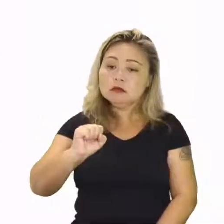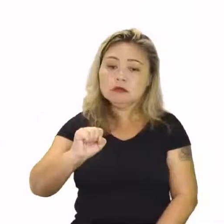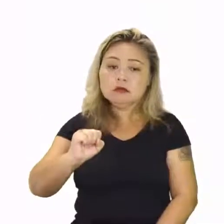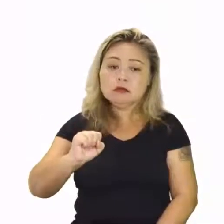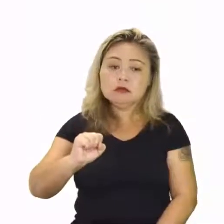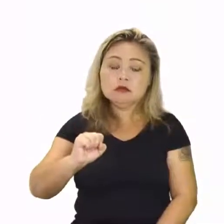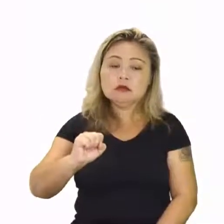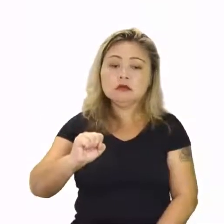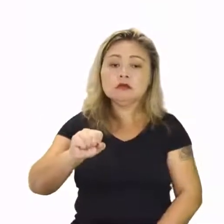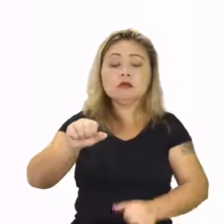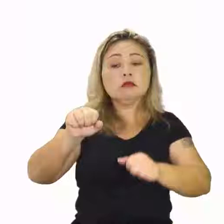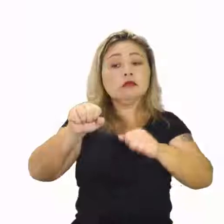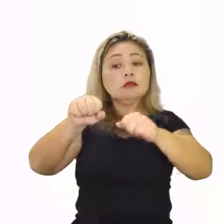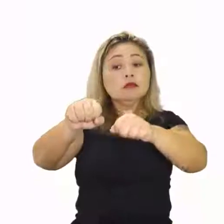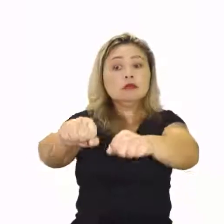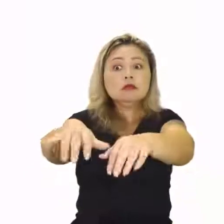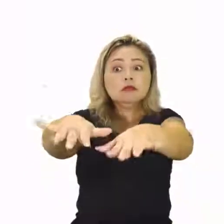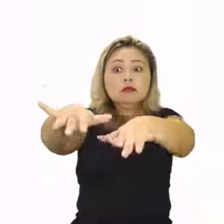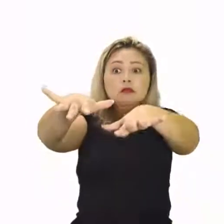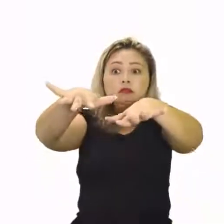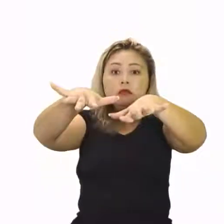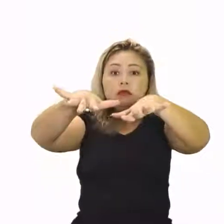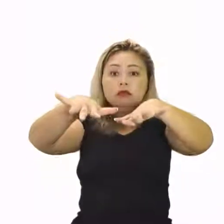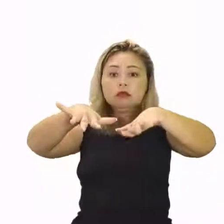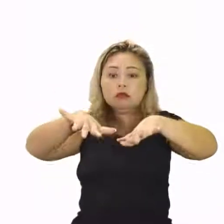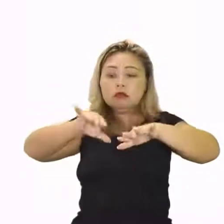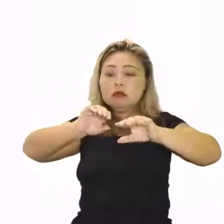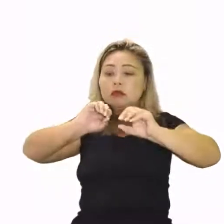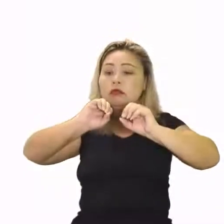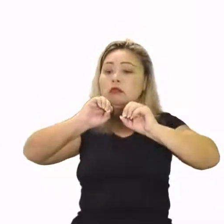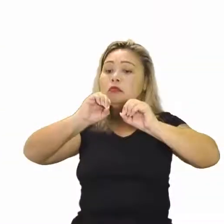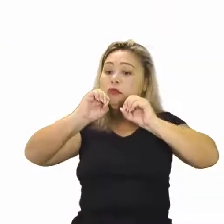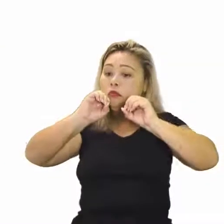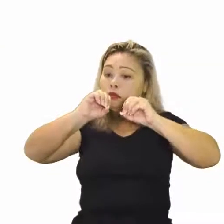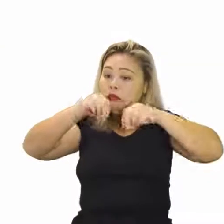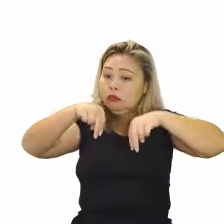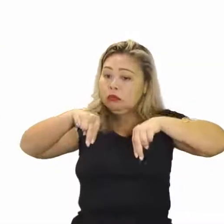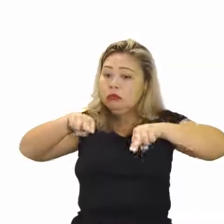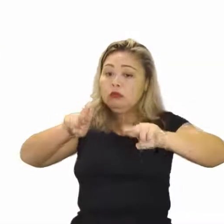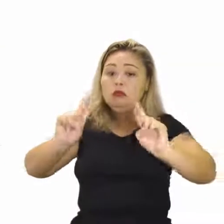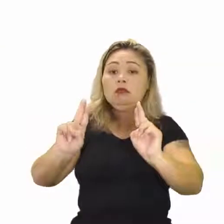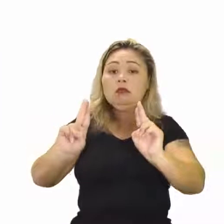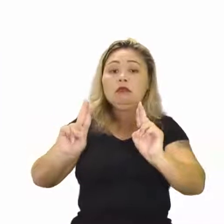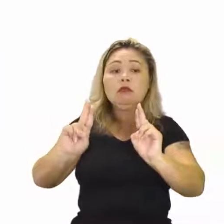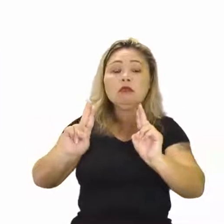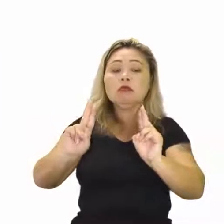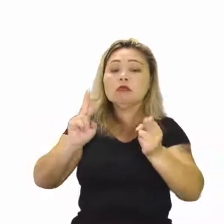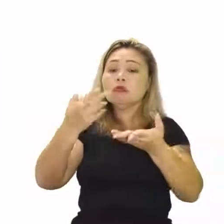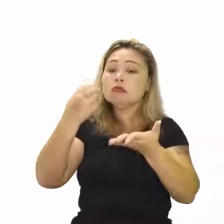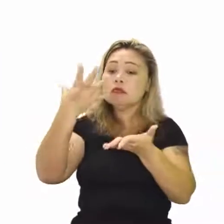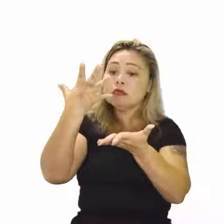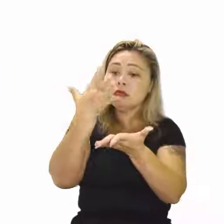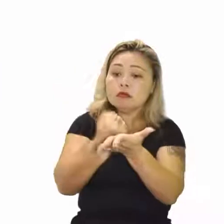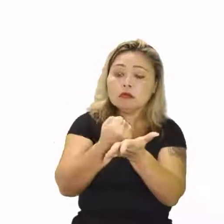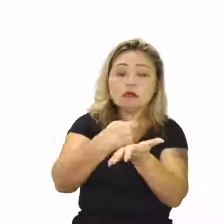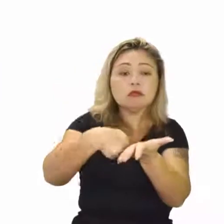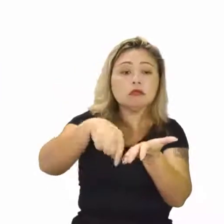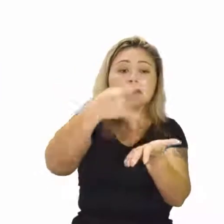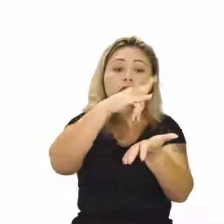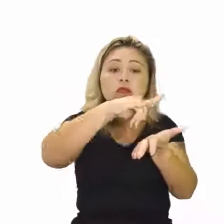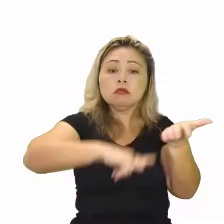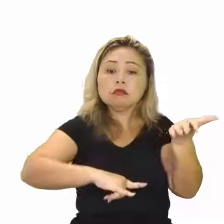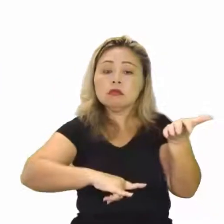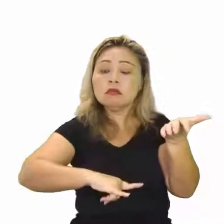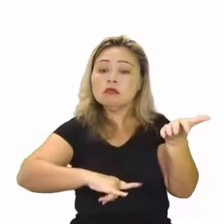1948. A Assembleia Geral da ONU aprovou um importante documento de defesa dos direitos